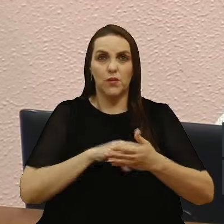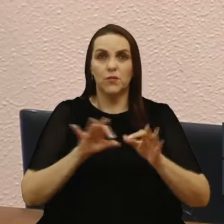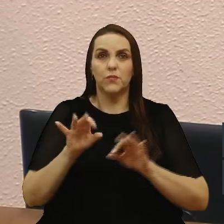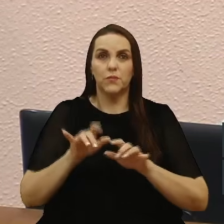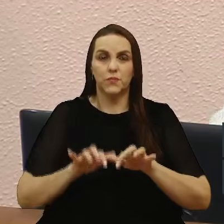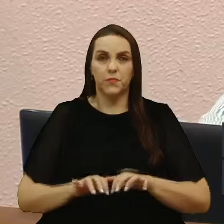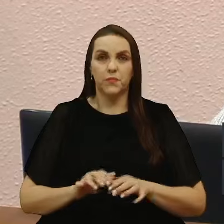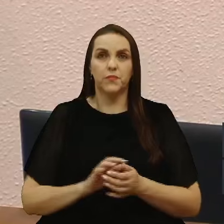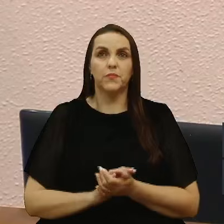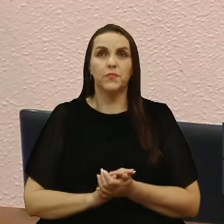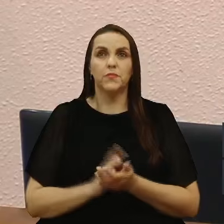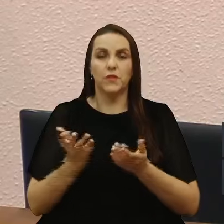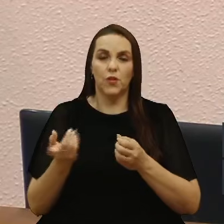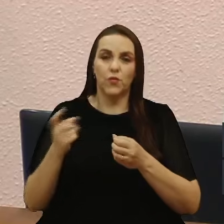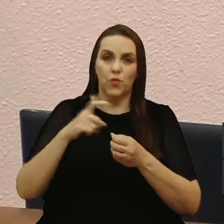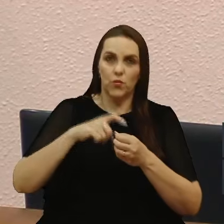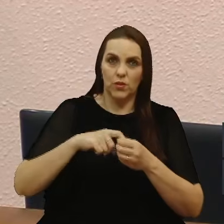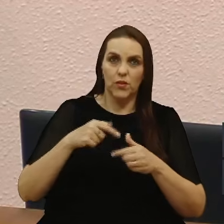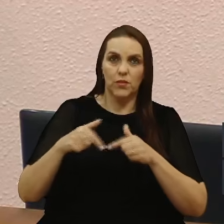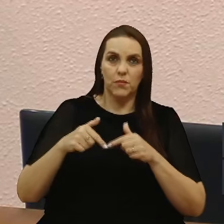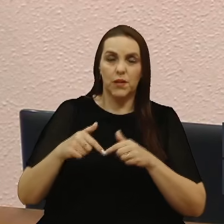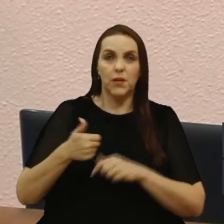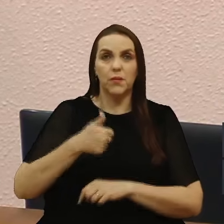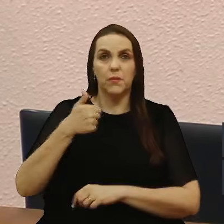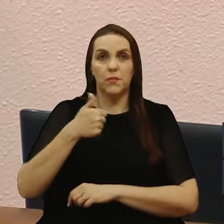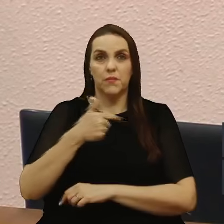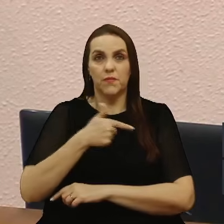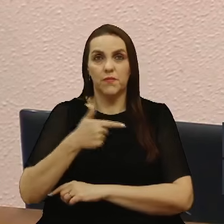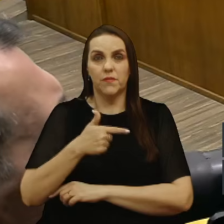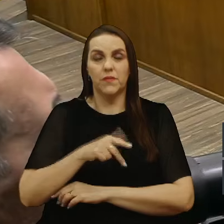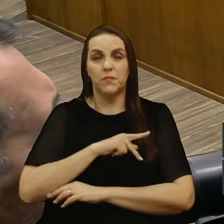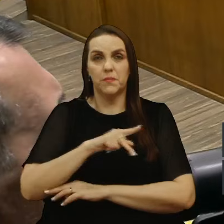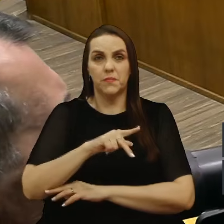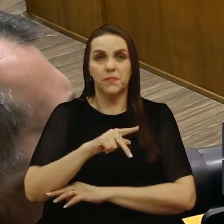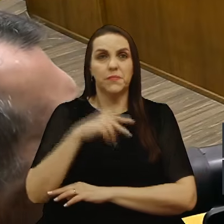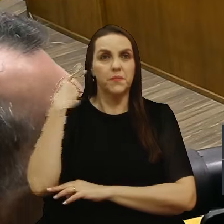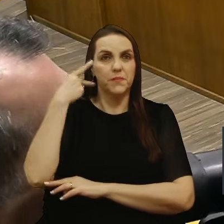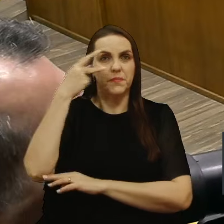os trabalhos ao primeiro vice-presidente, vereador Edson da Rosa.